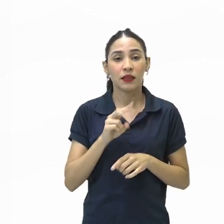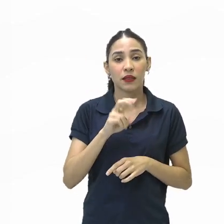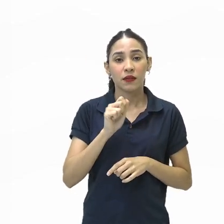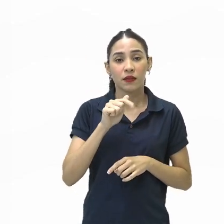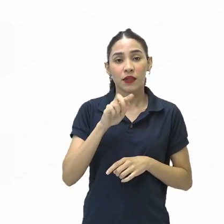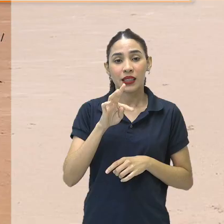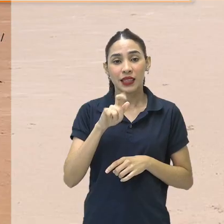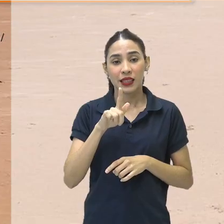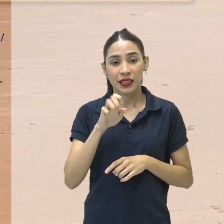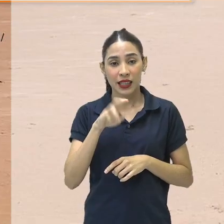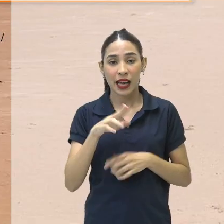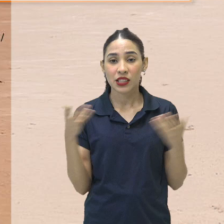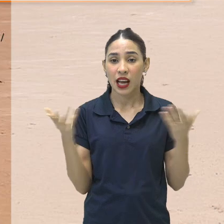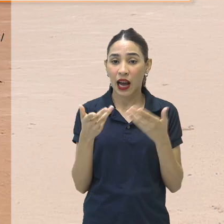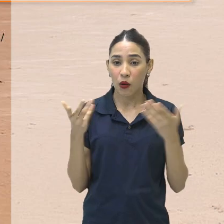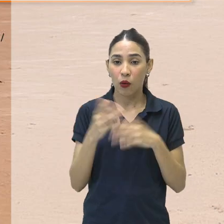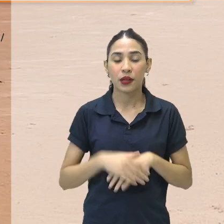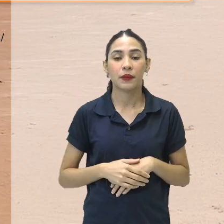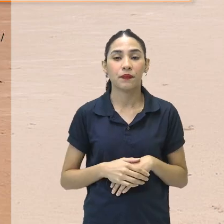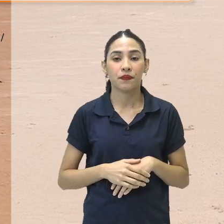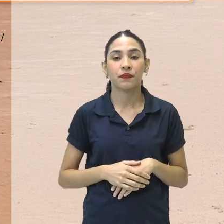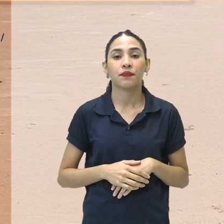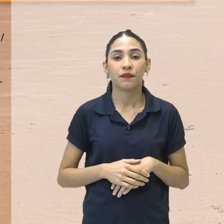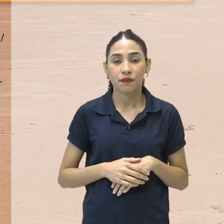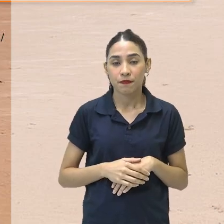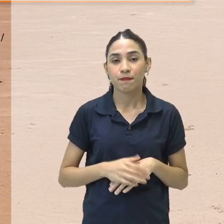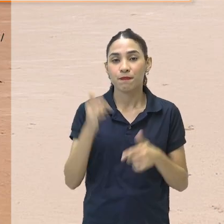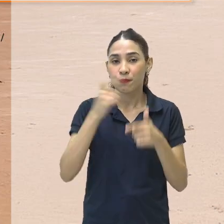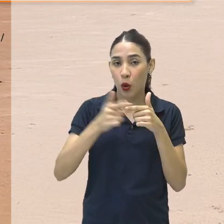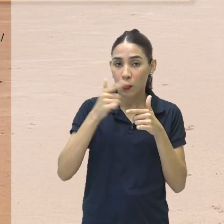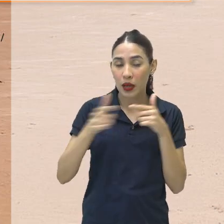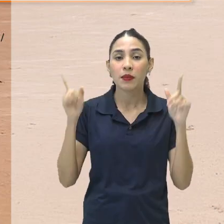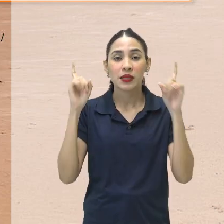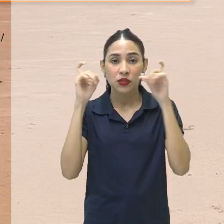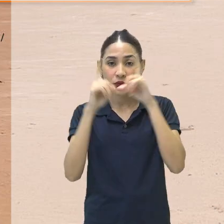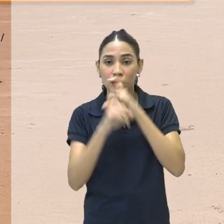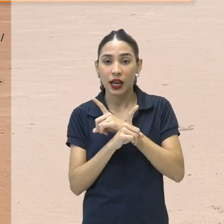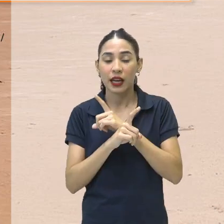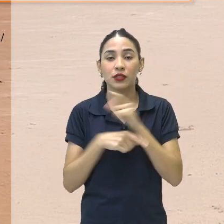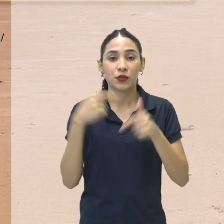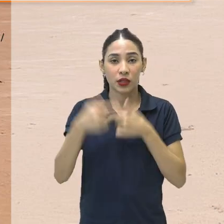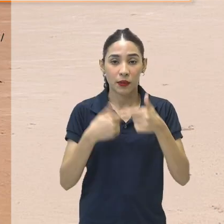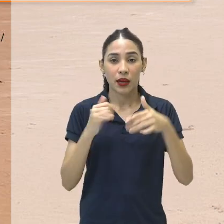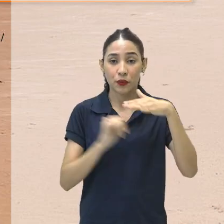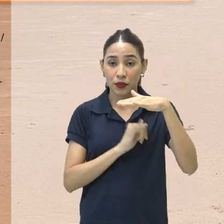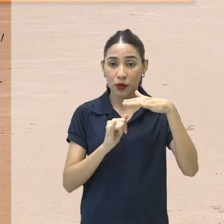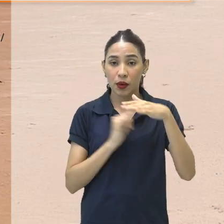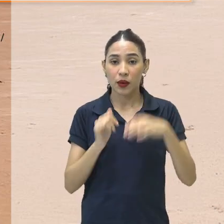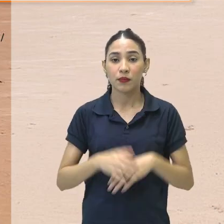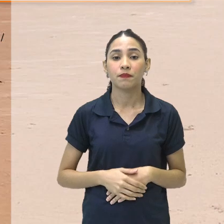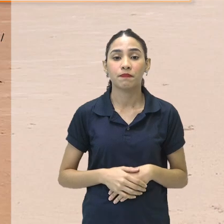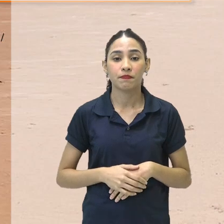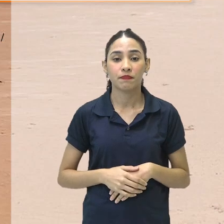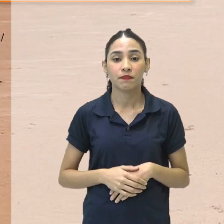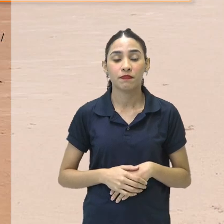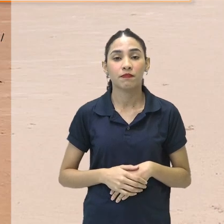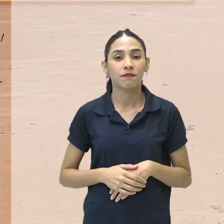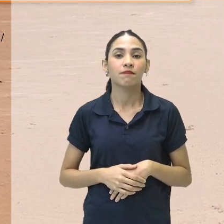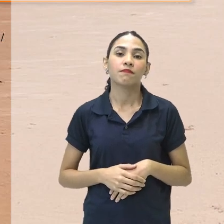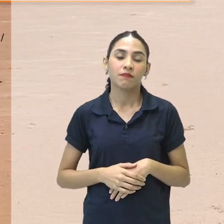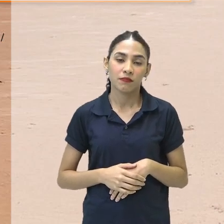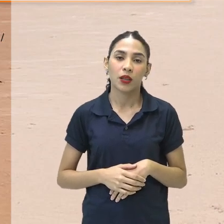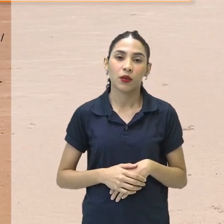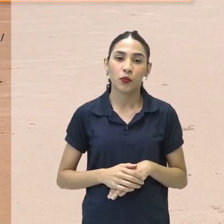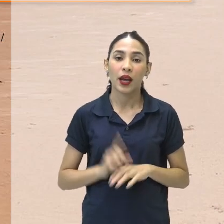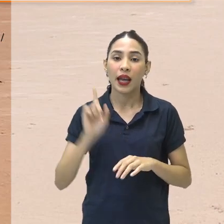vantagens. Vamos explorar agora as desvantagens, os desafios do trabalho informal. Assim, uma questão mais